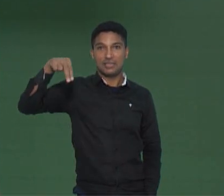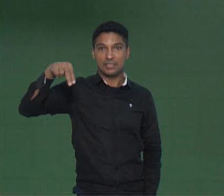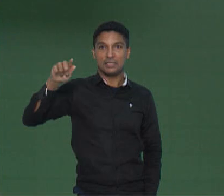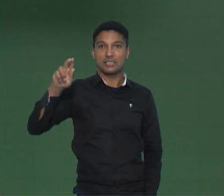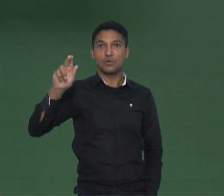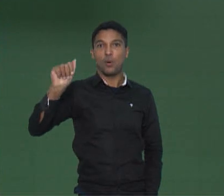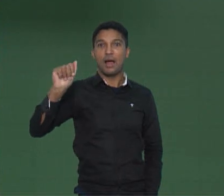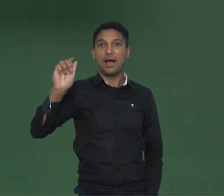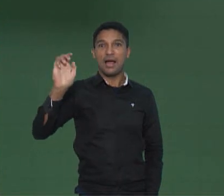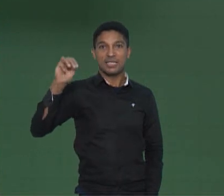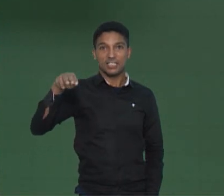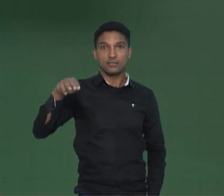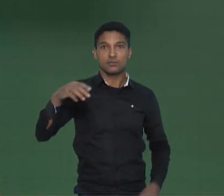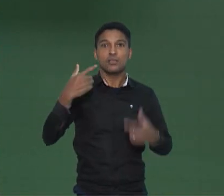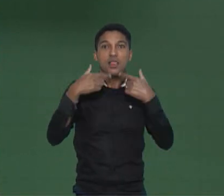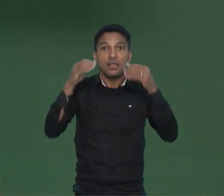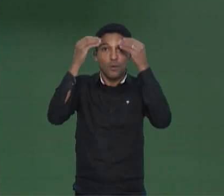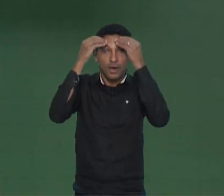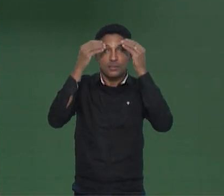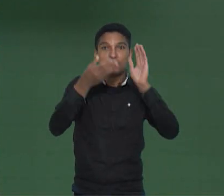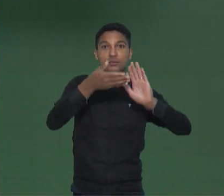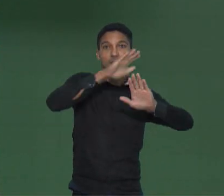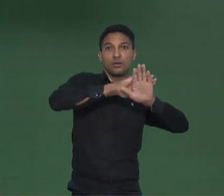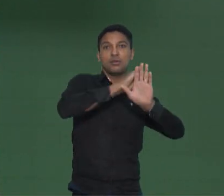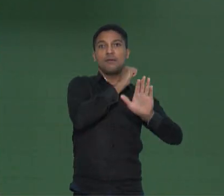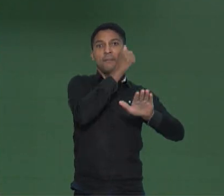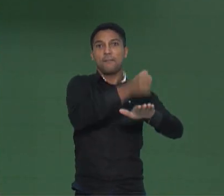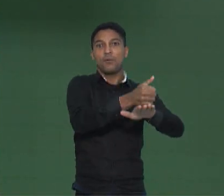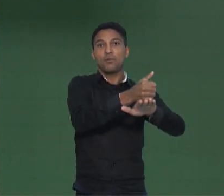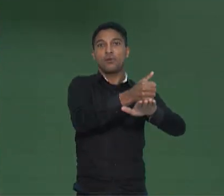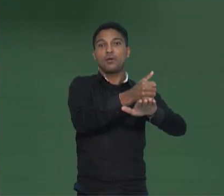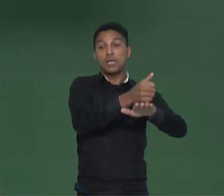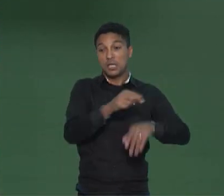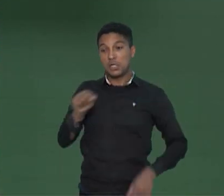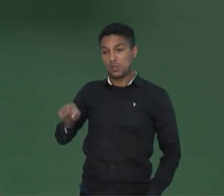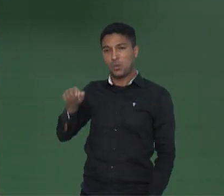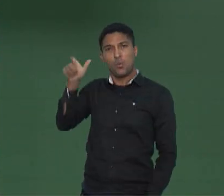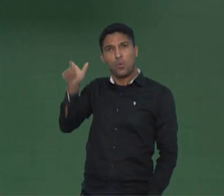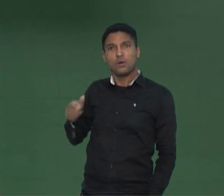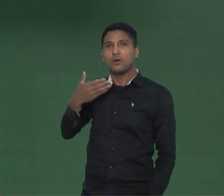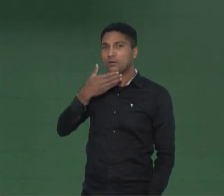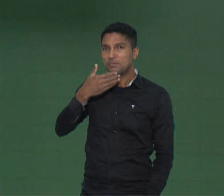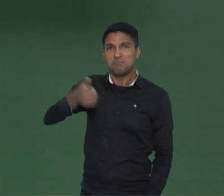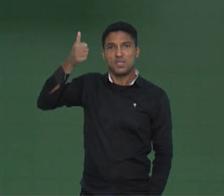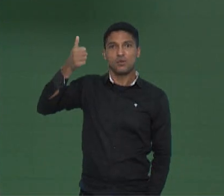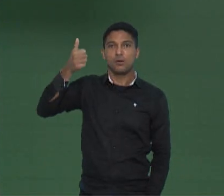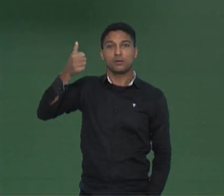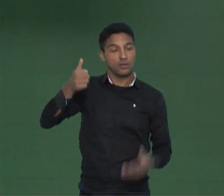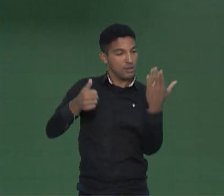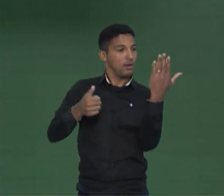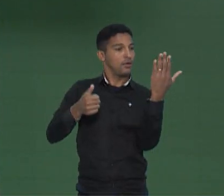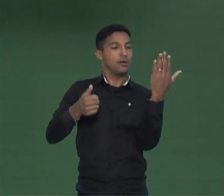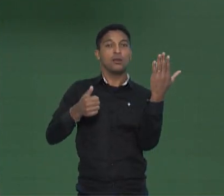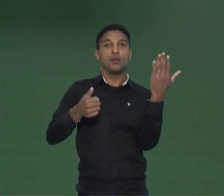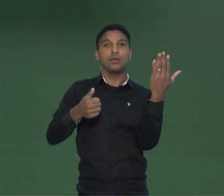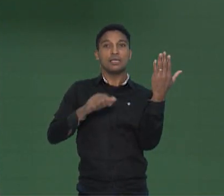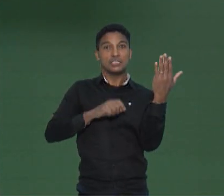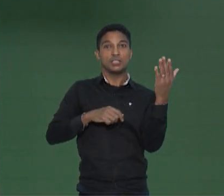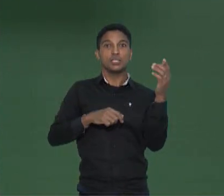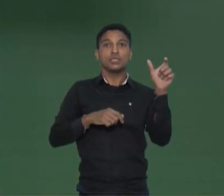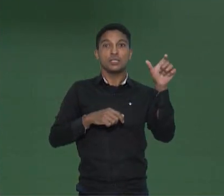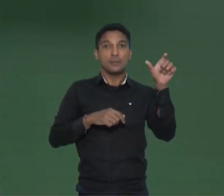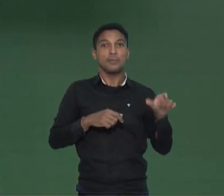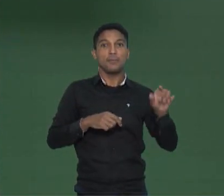em, entre, para, per, perante, por, sem,